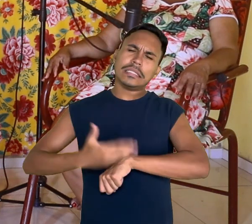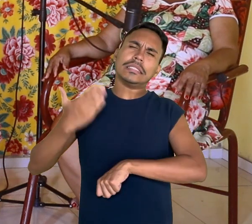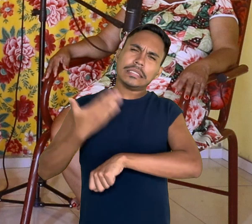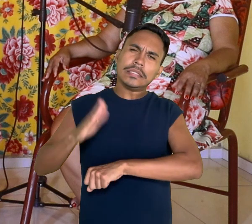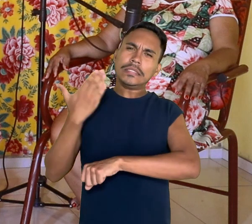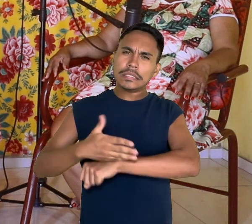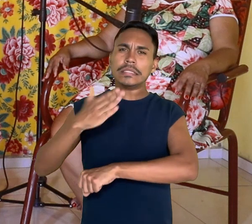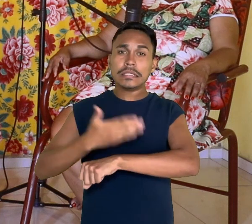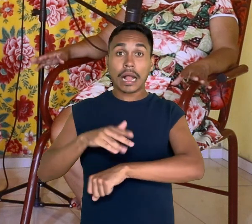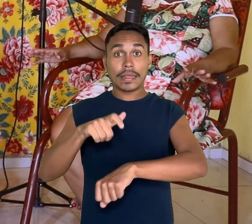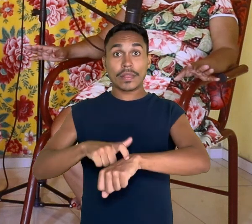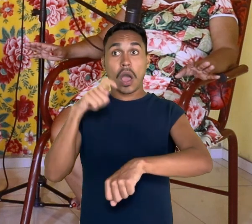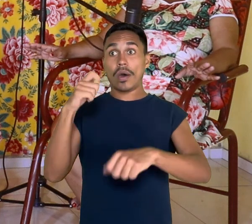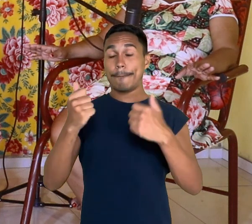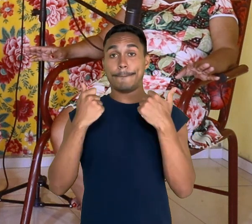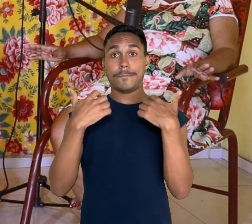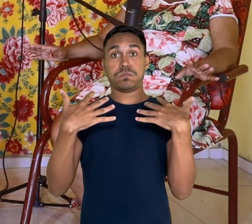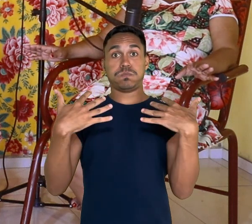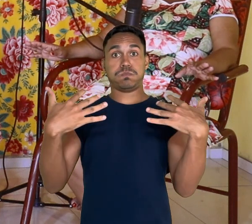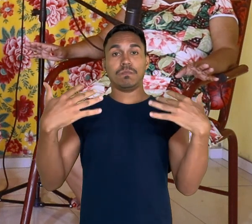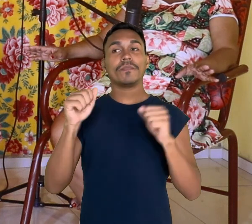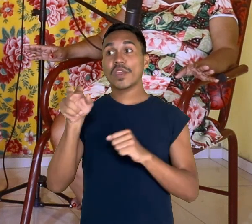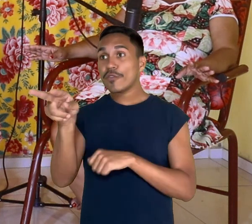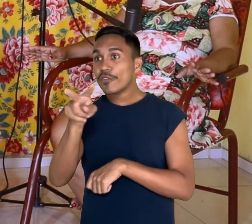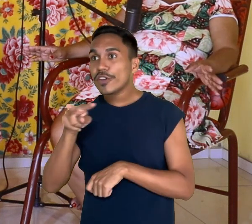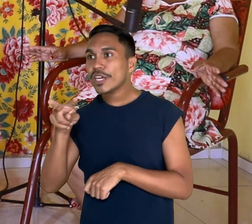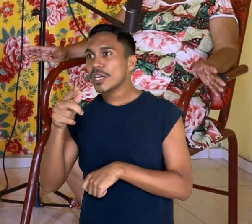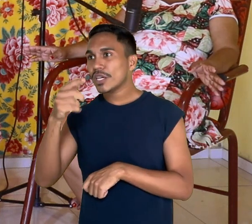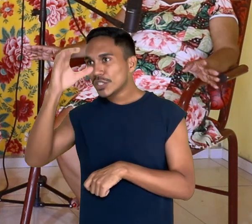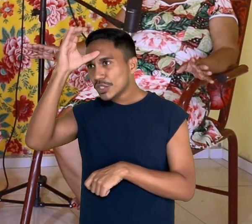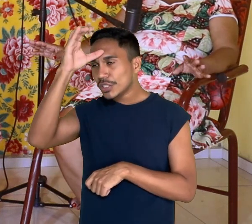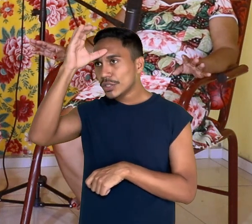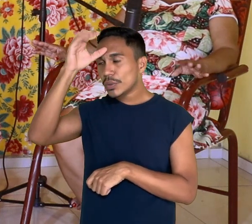apresentação, que eu olhei assim, eu vi os meus tios lá do outro